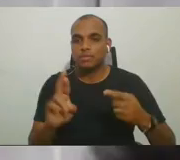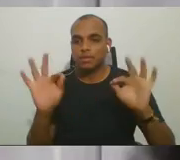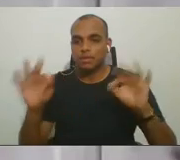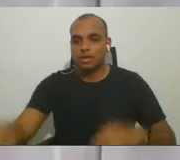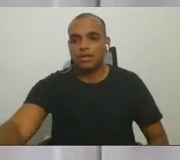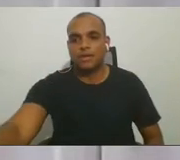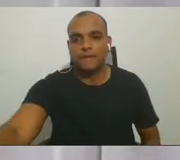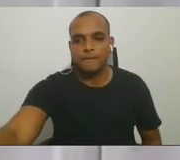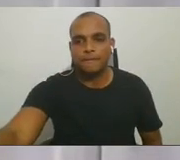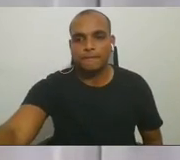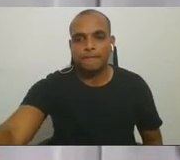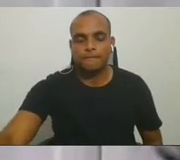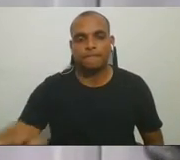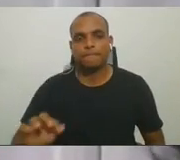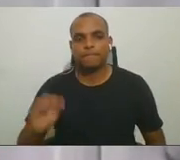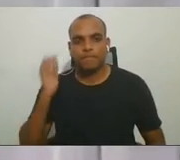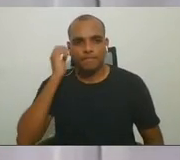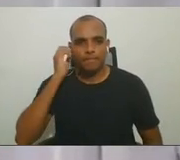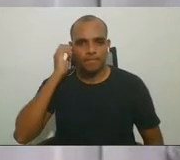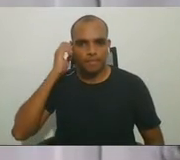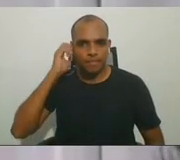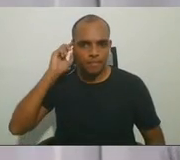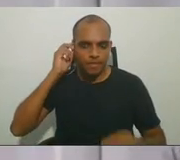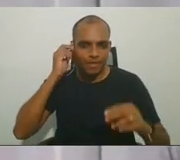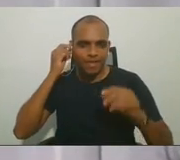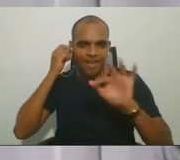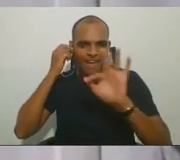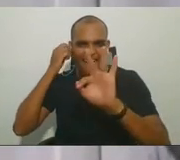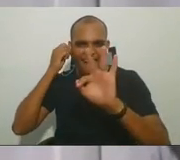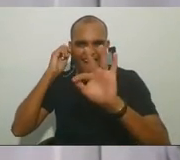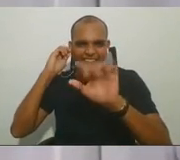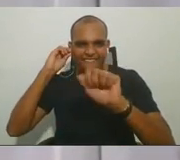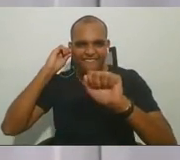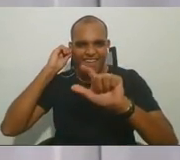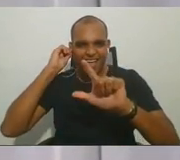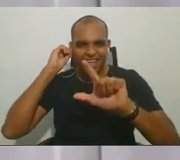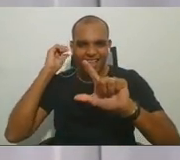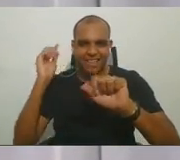história. É uma falácia. O feminismo só vai acabar